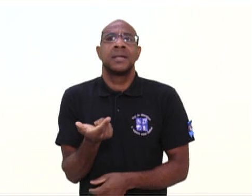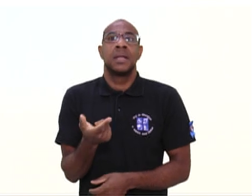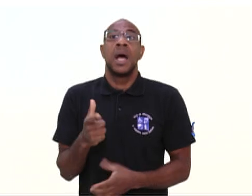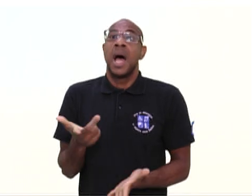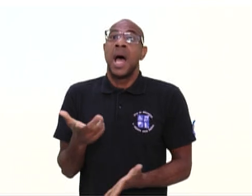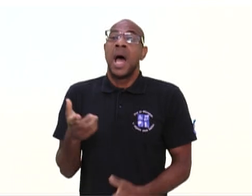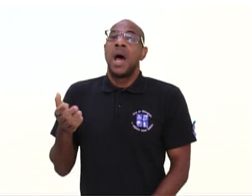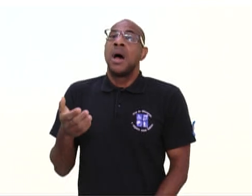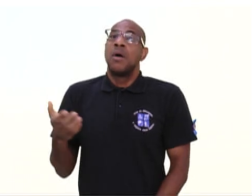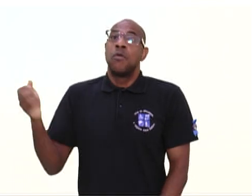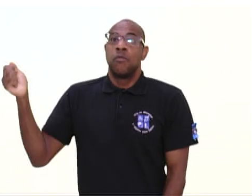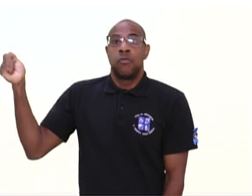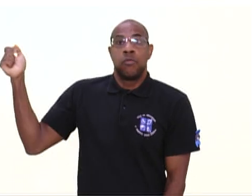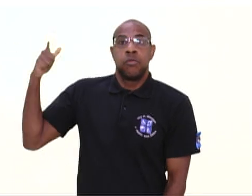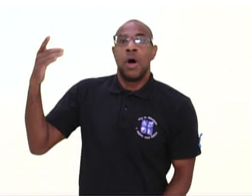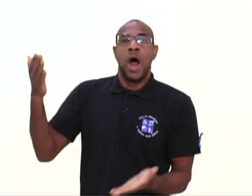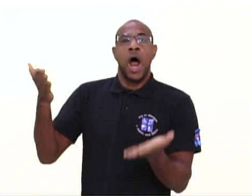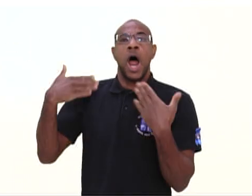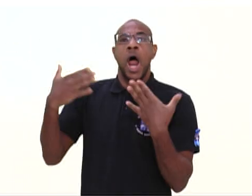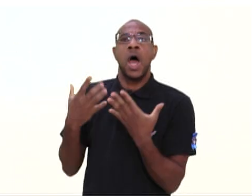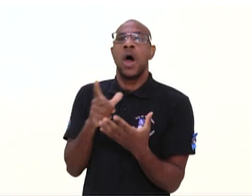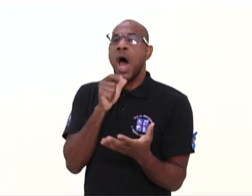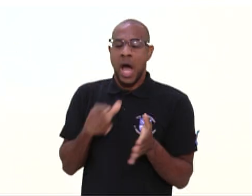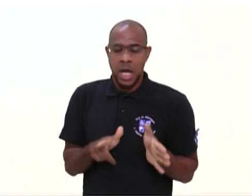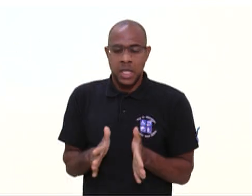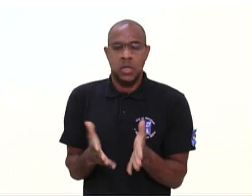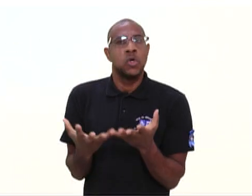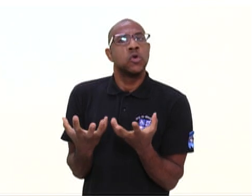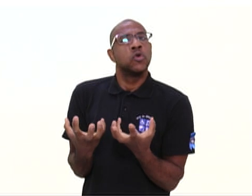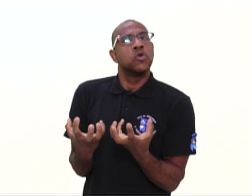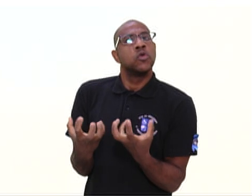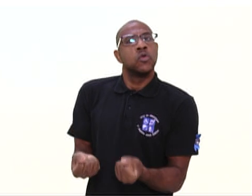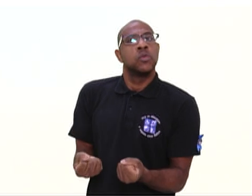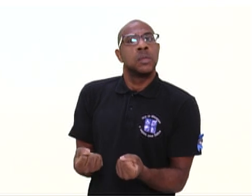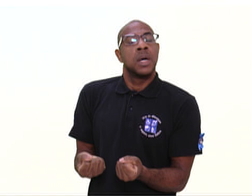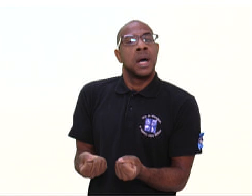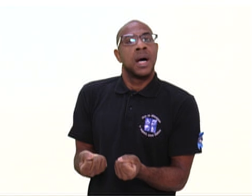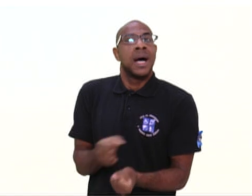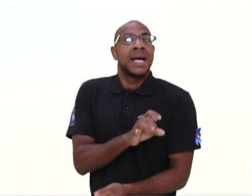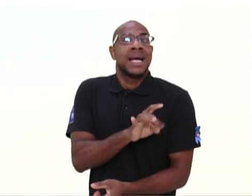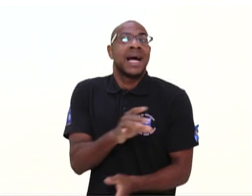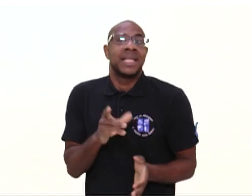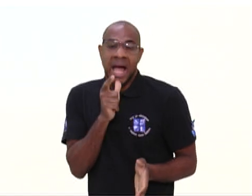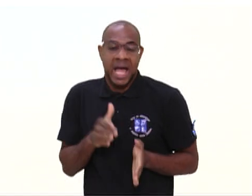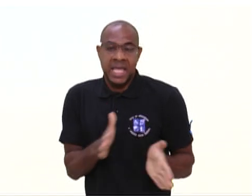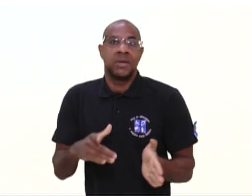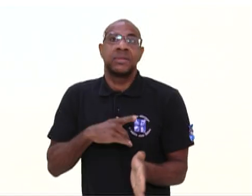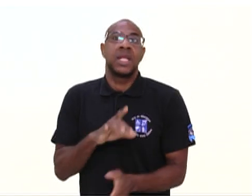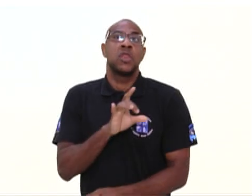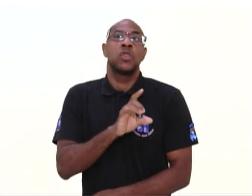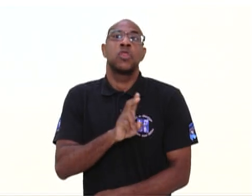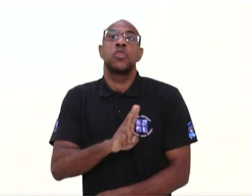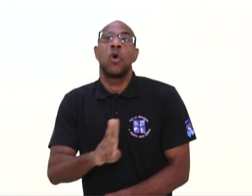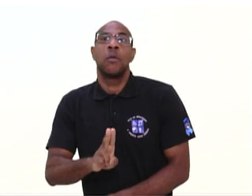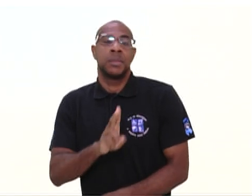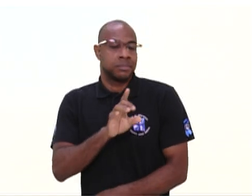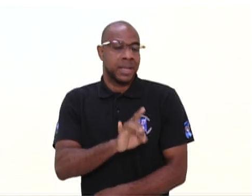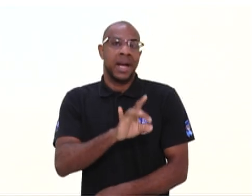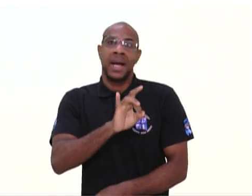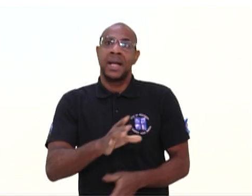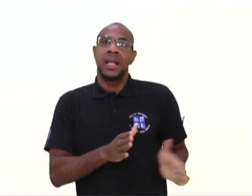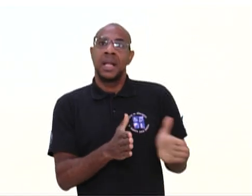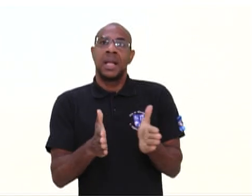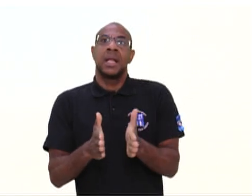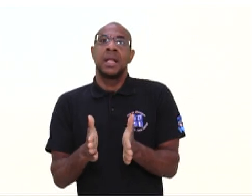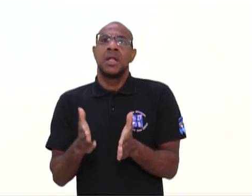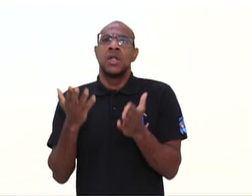os rios. Rios todos com nome, e que abraço como amigos. Uns com nome de gente, outros com